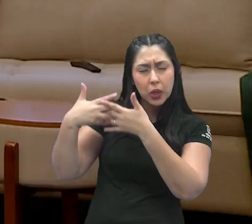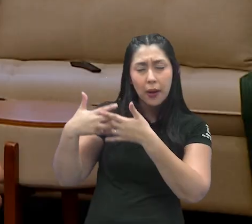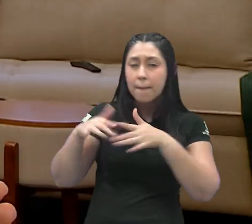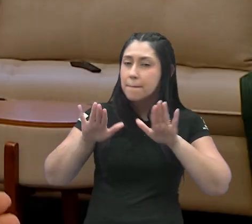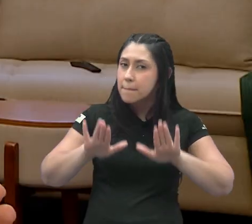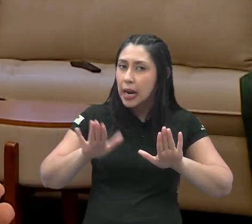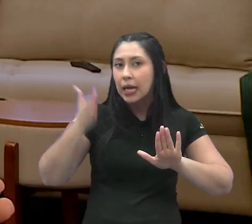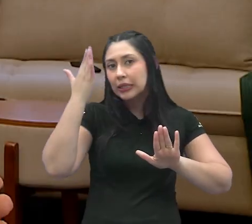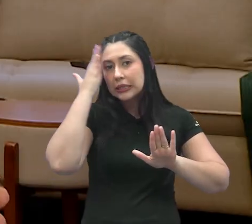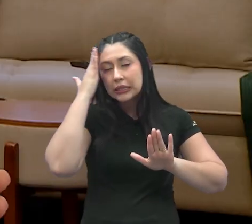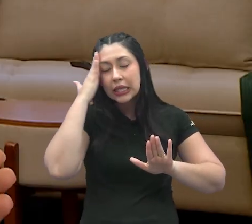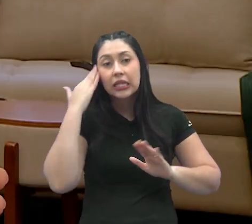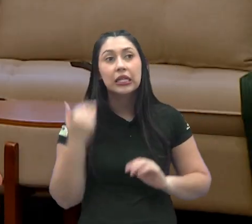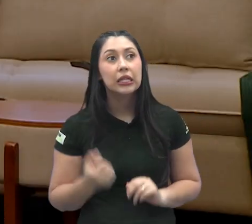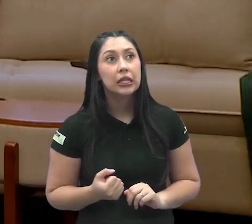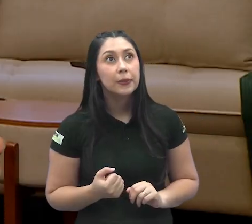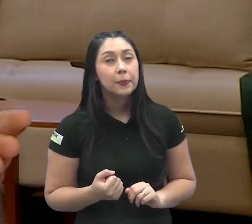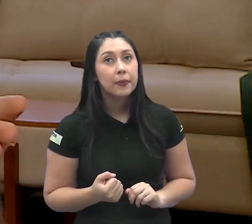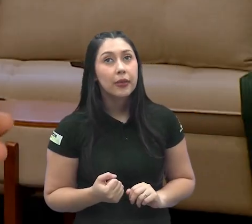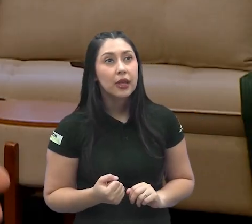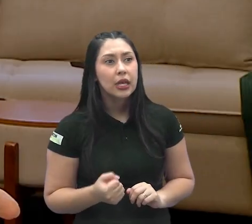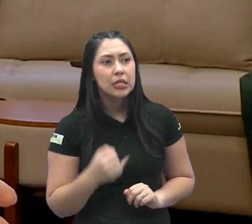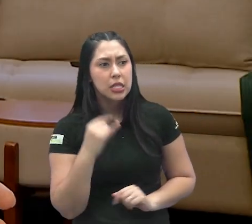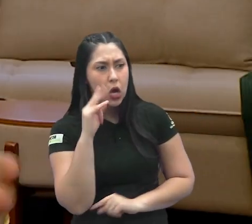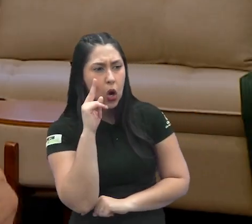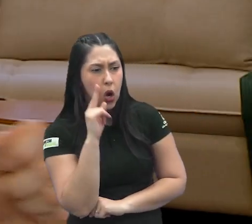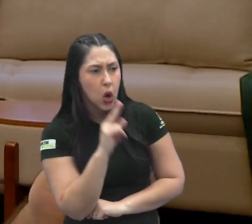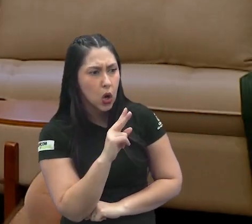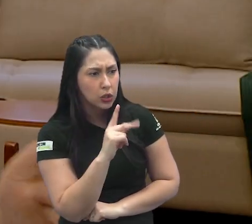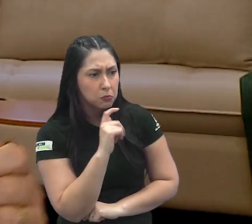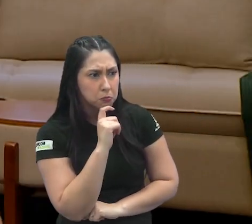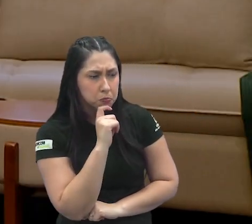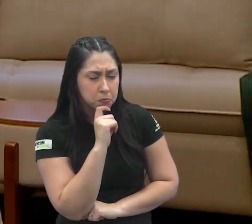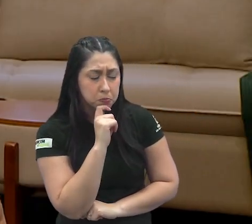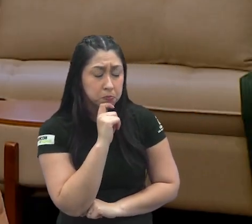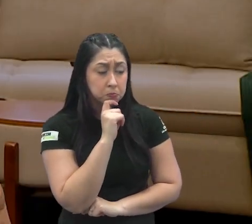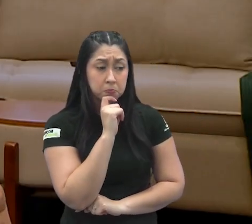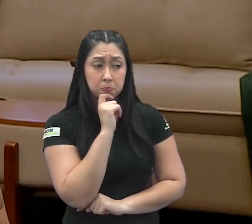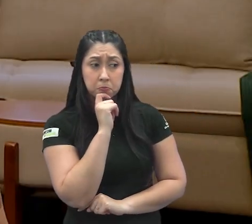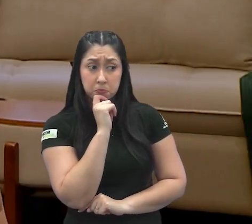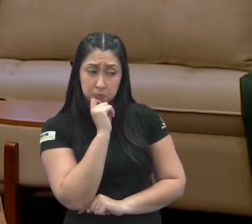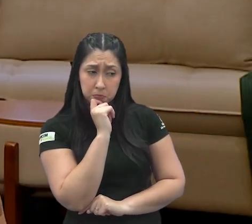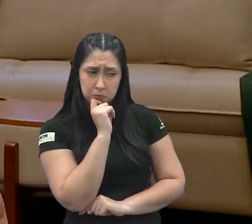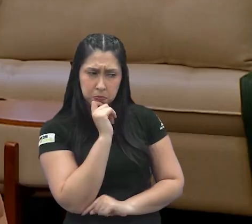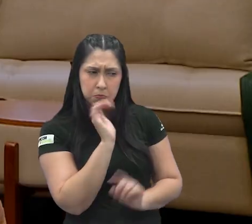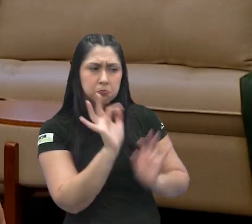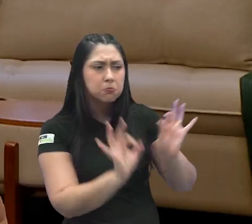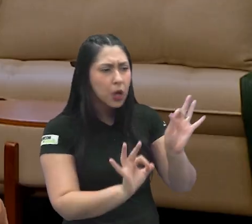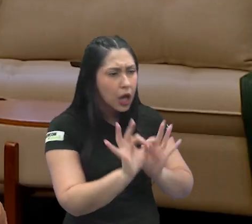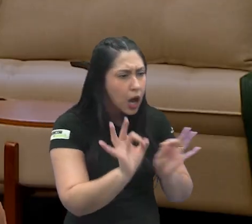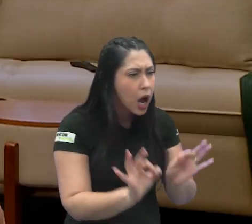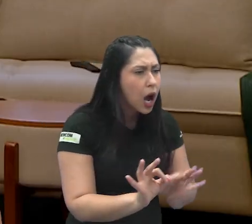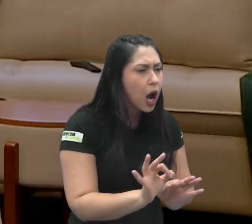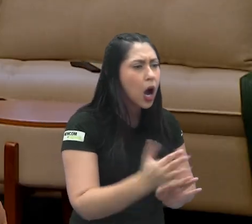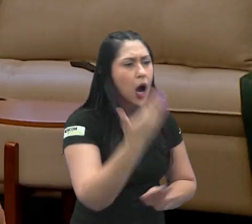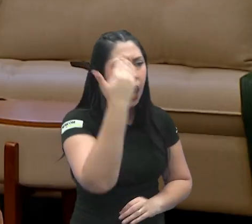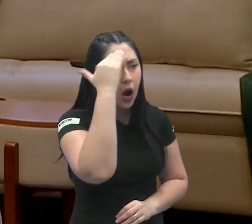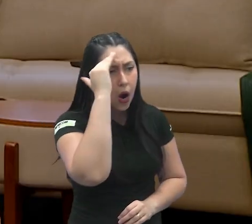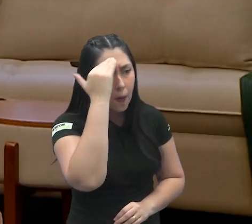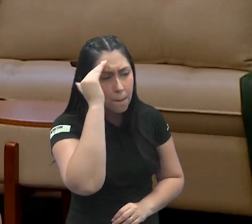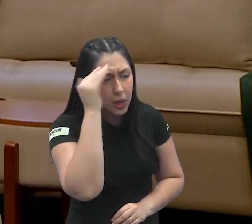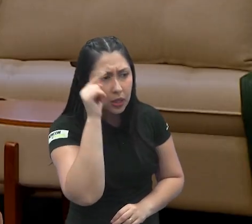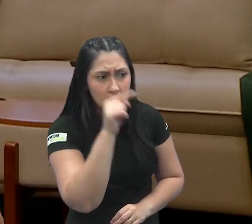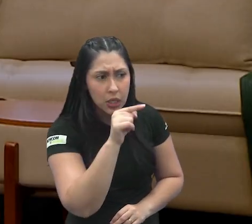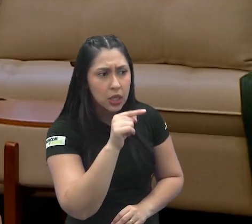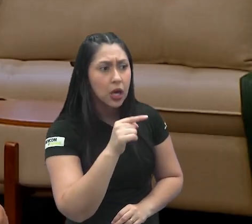mente. Mas eu sei que só se eu não tiver algo que eu olhe para aquilo, se não tiver algo que eu, bato os olhos todos